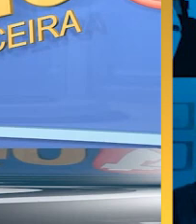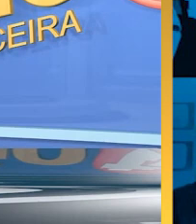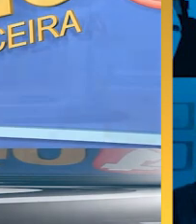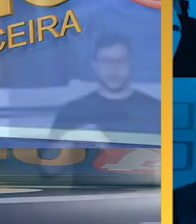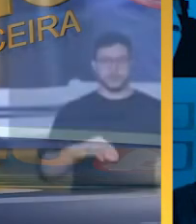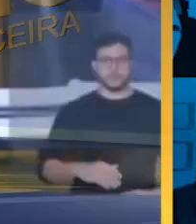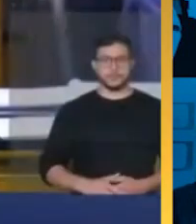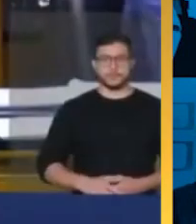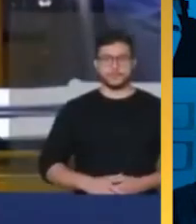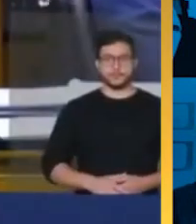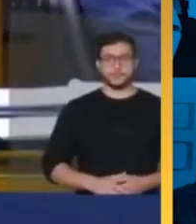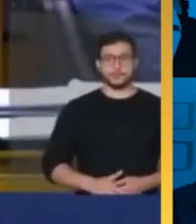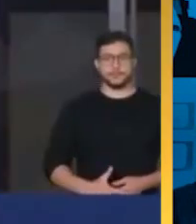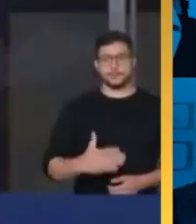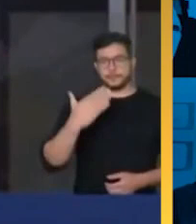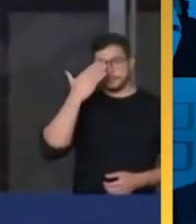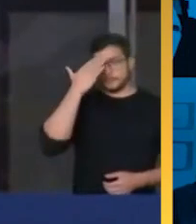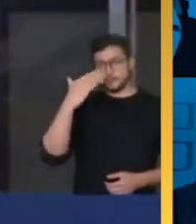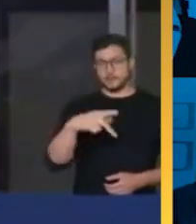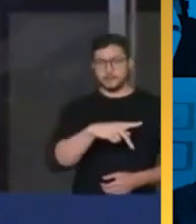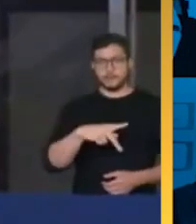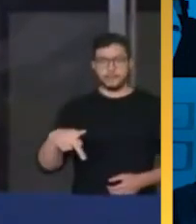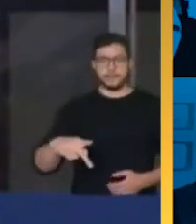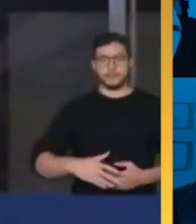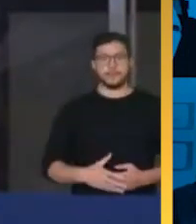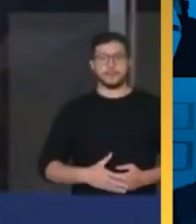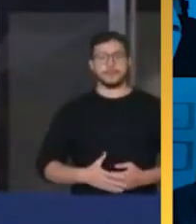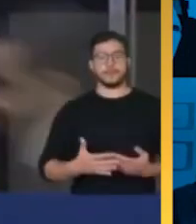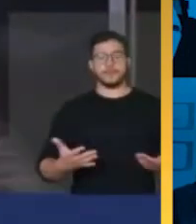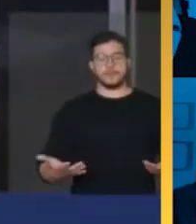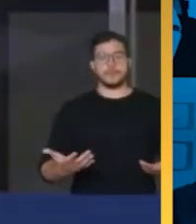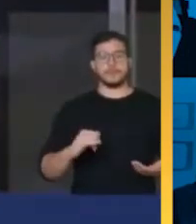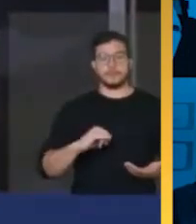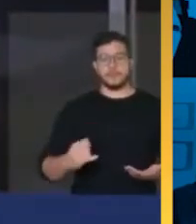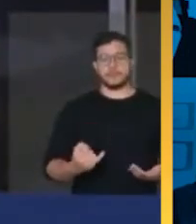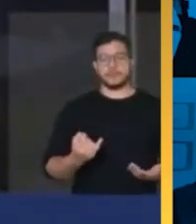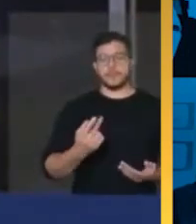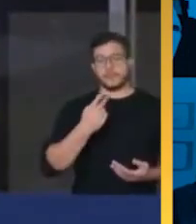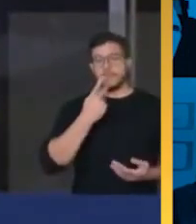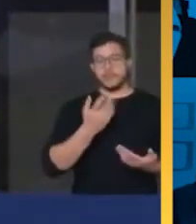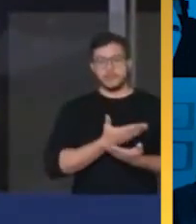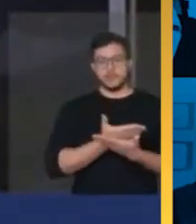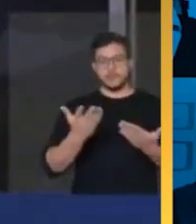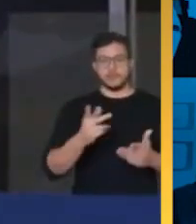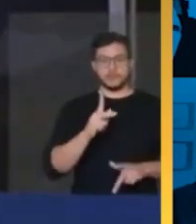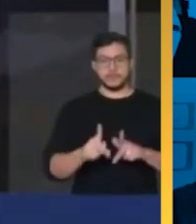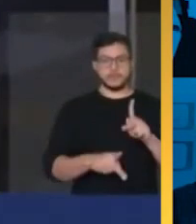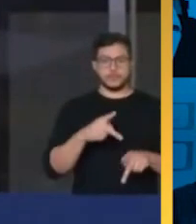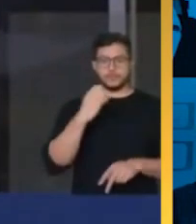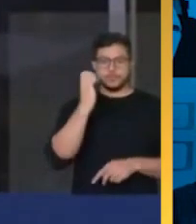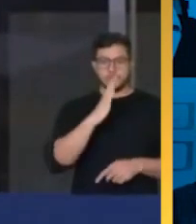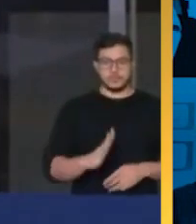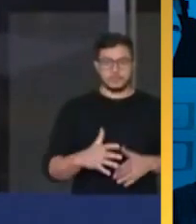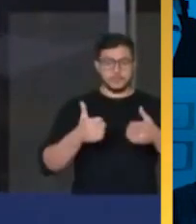assistindo. Obrigado, senhora presidente. Eu me dirijo agora ao povo brasileiro para explicar algo